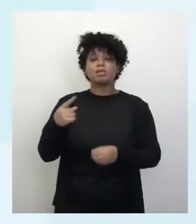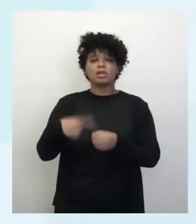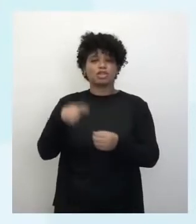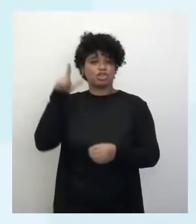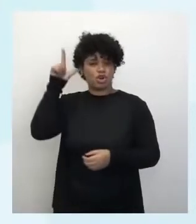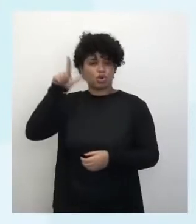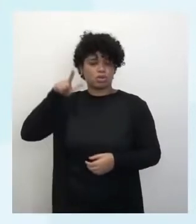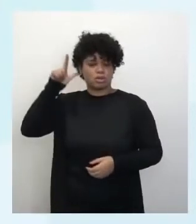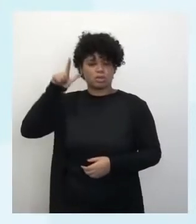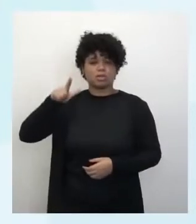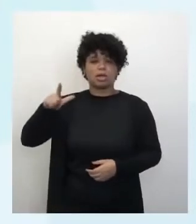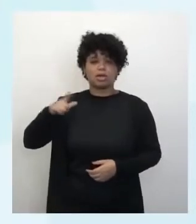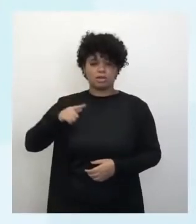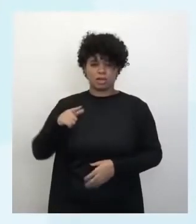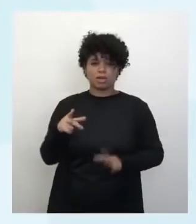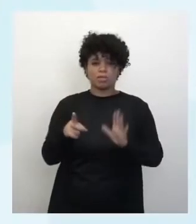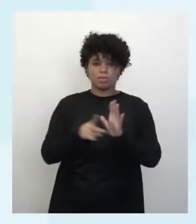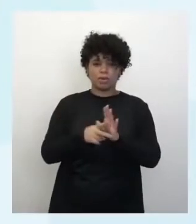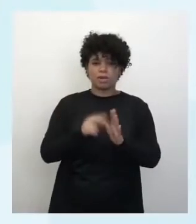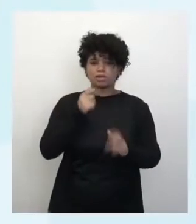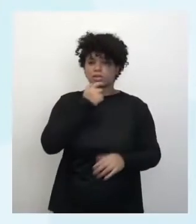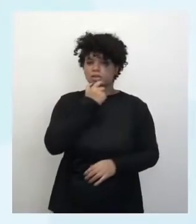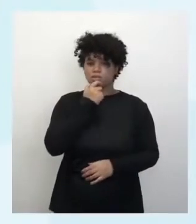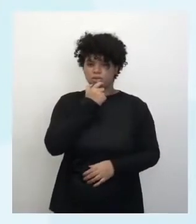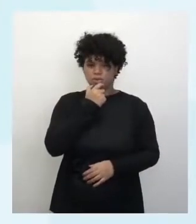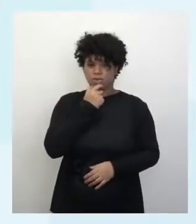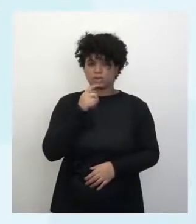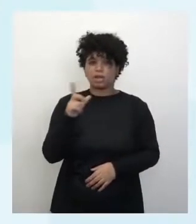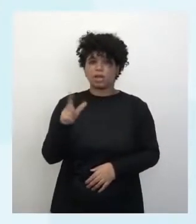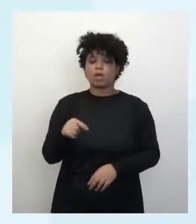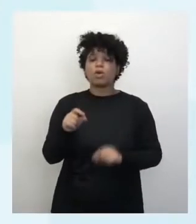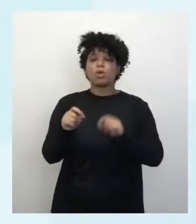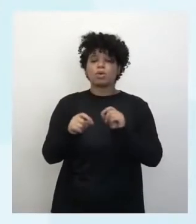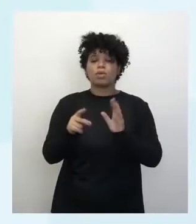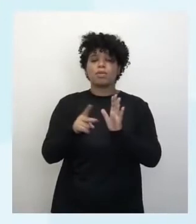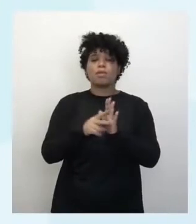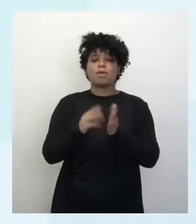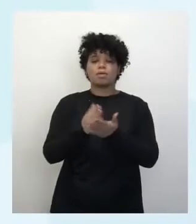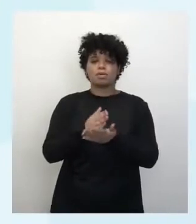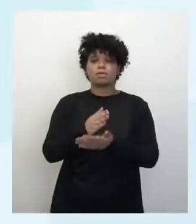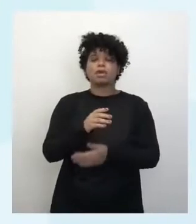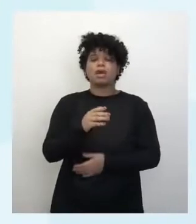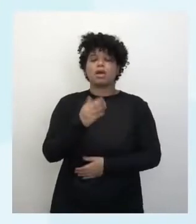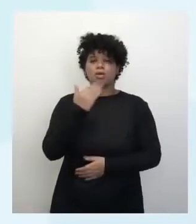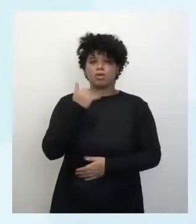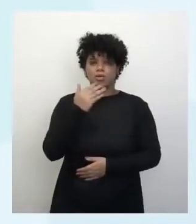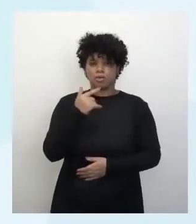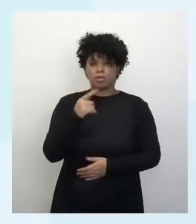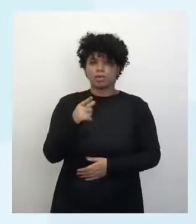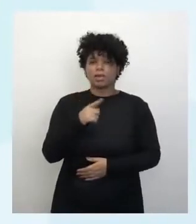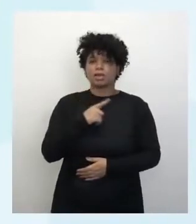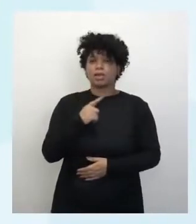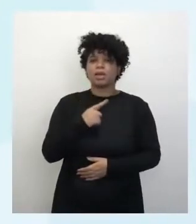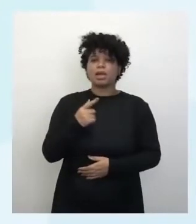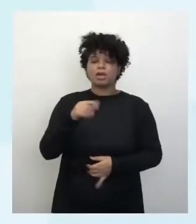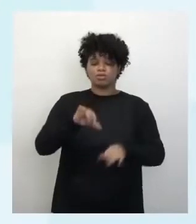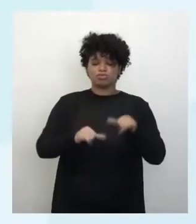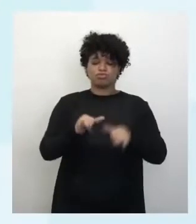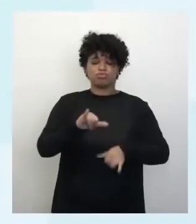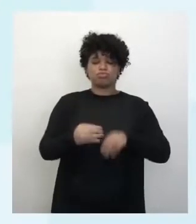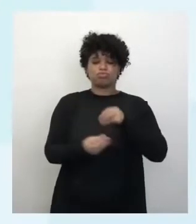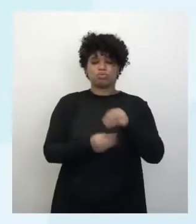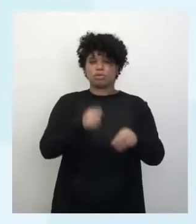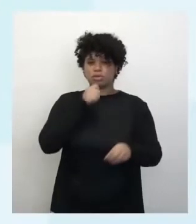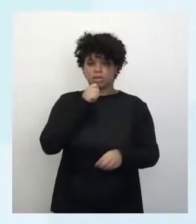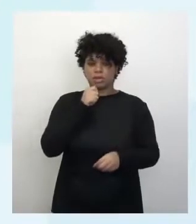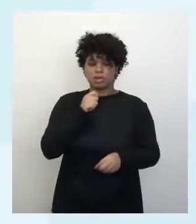uma renomada academia científica britânica, revela que até mesmo os alimentos transgênicos e a radiação emitida pelos